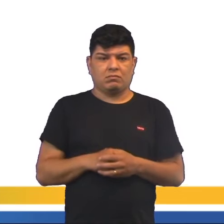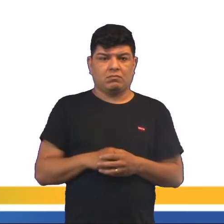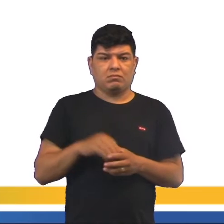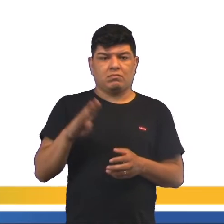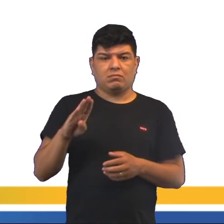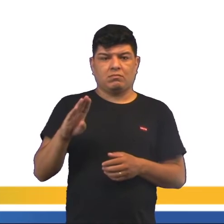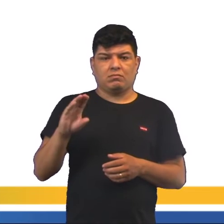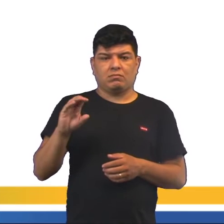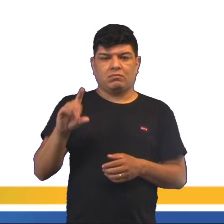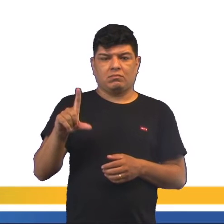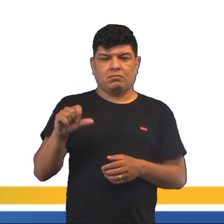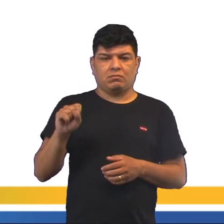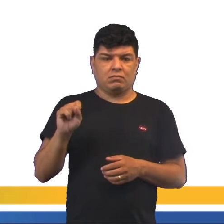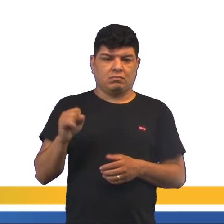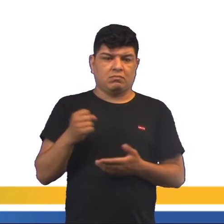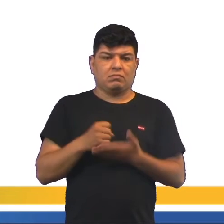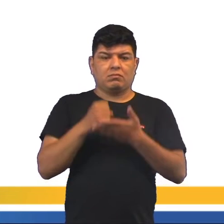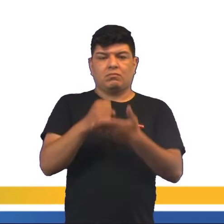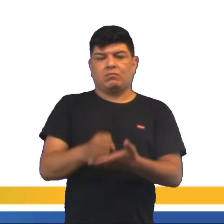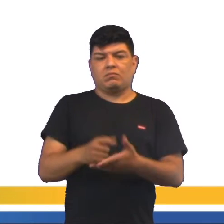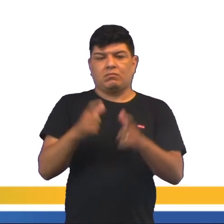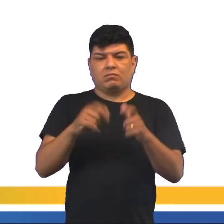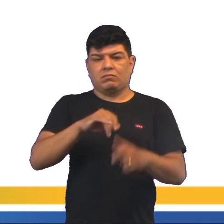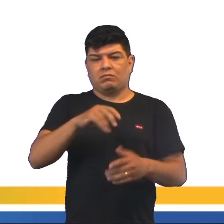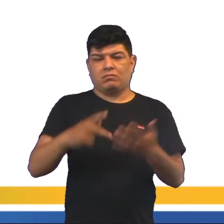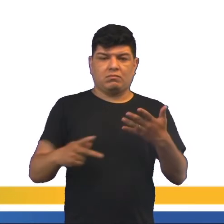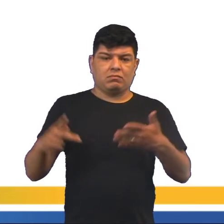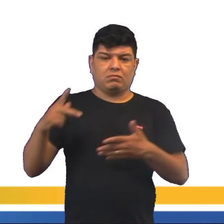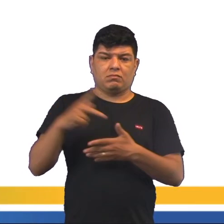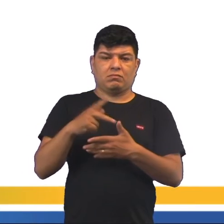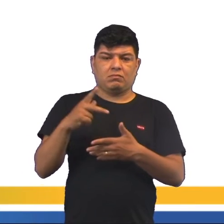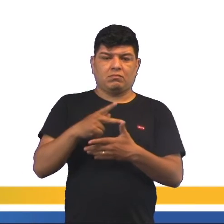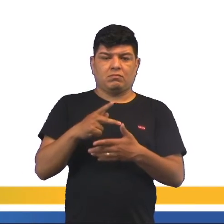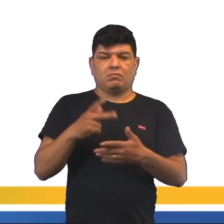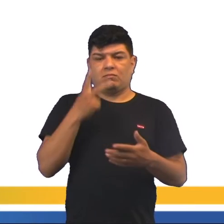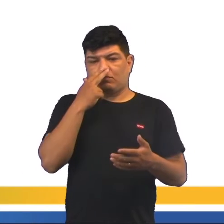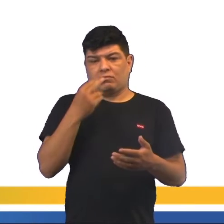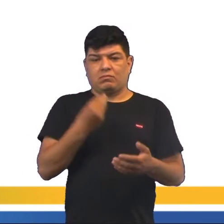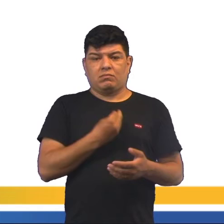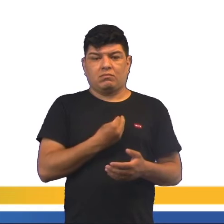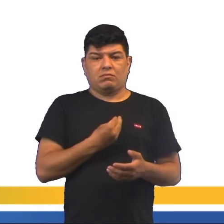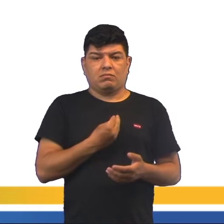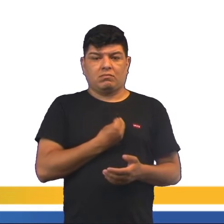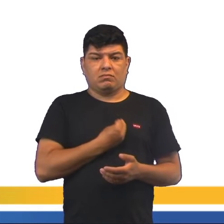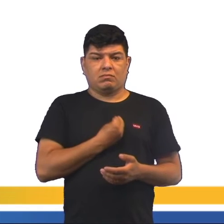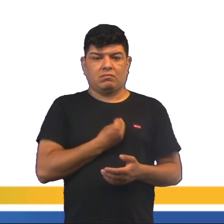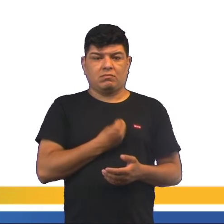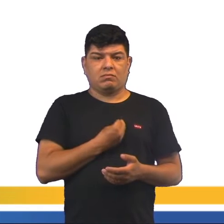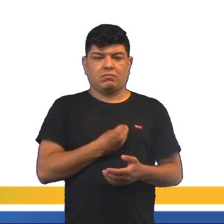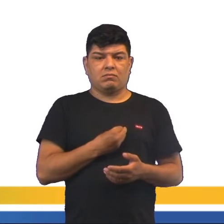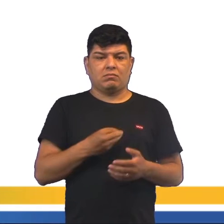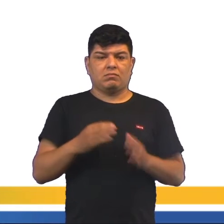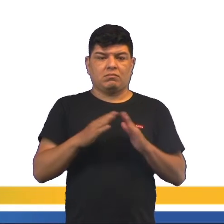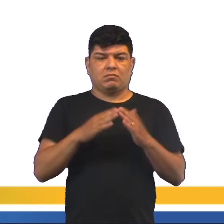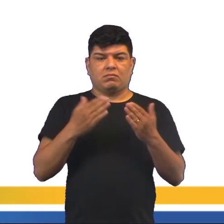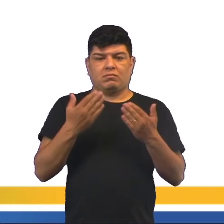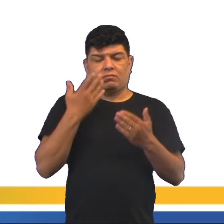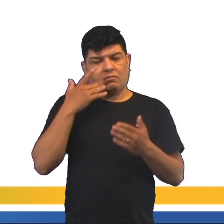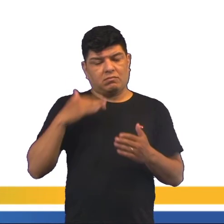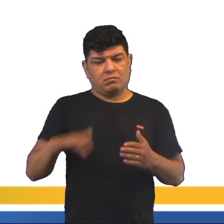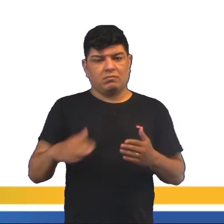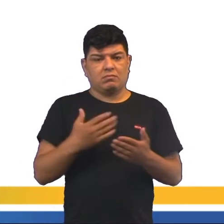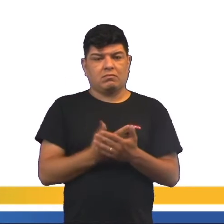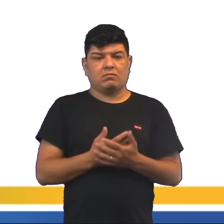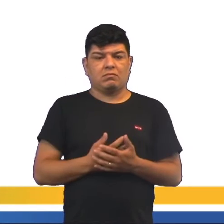bolsas, auxílios, né, reservas de vagas prioritárias em programas de habitação, né, de